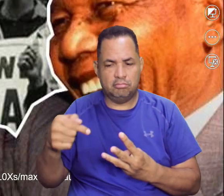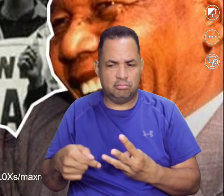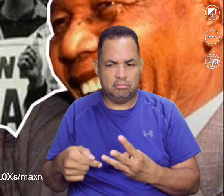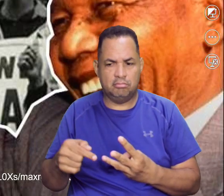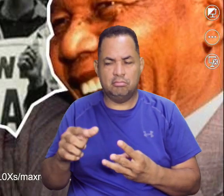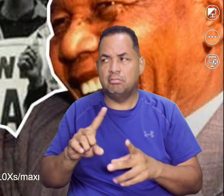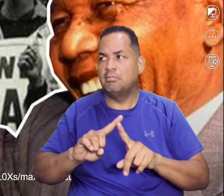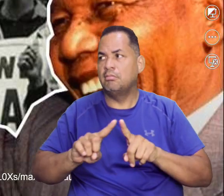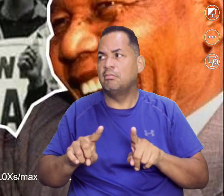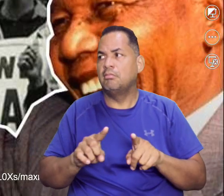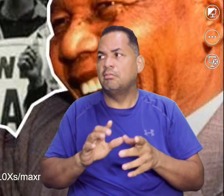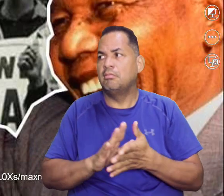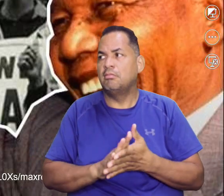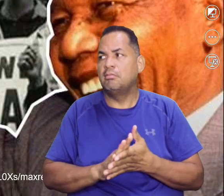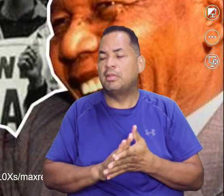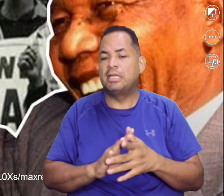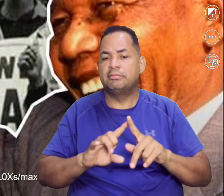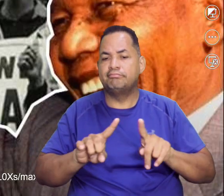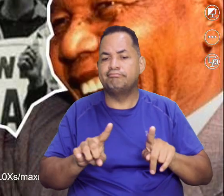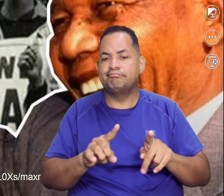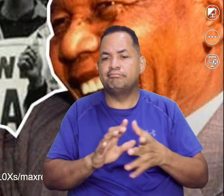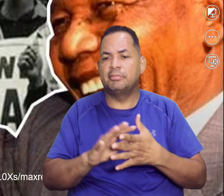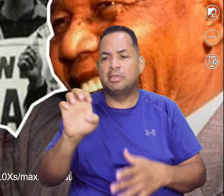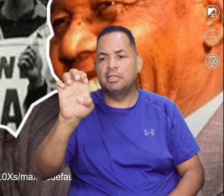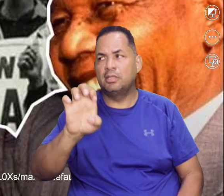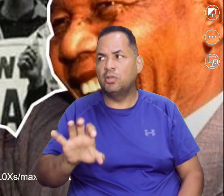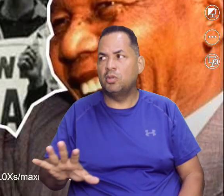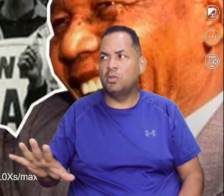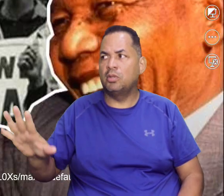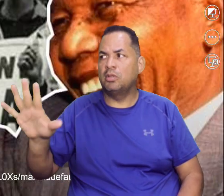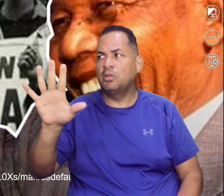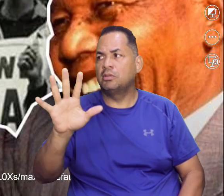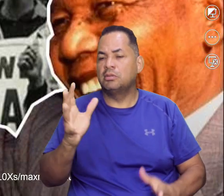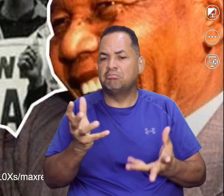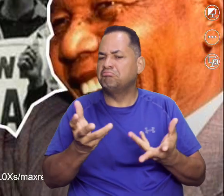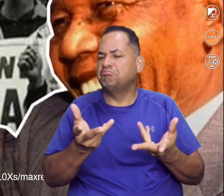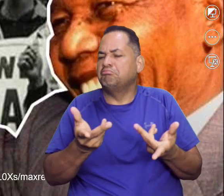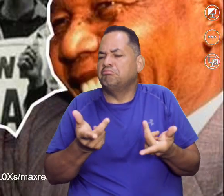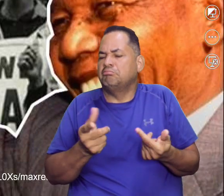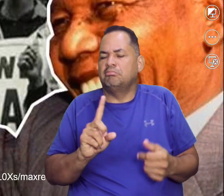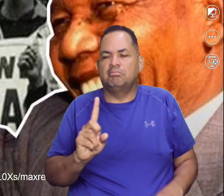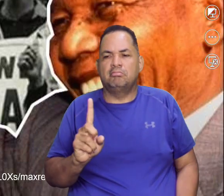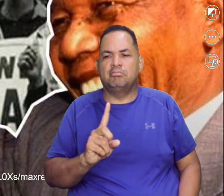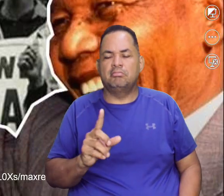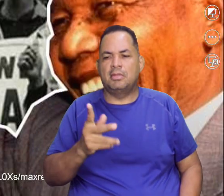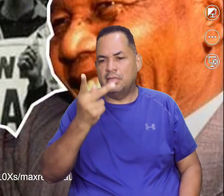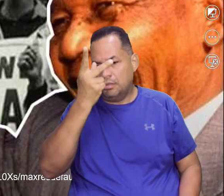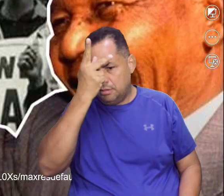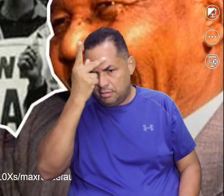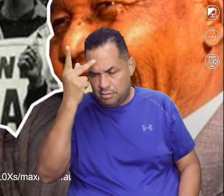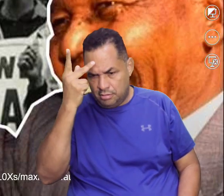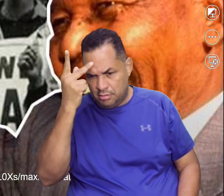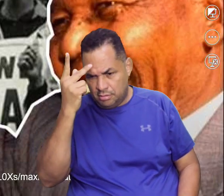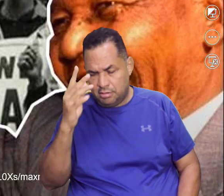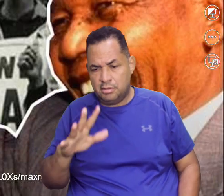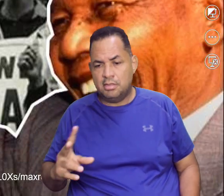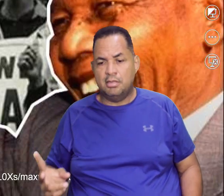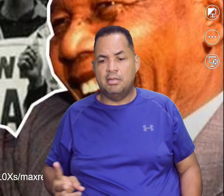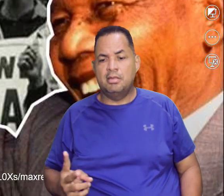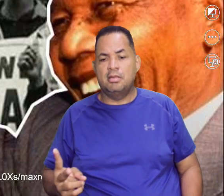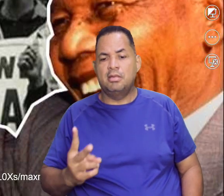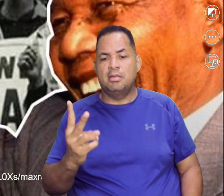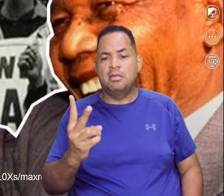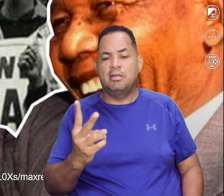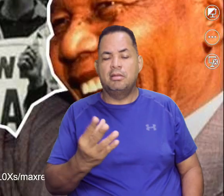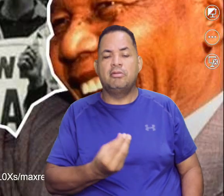Europa, mas tire essa coisa da cabeça de que a Europa é um local maravilhoso. Então as pessoas viam mais vantagem